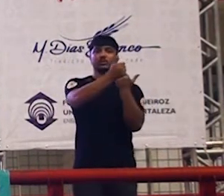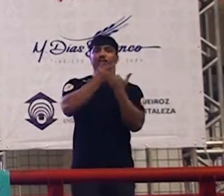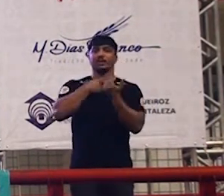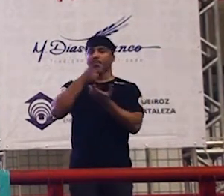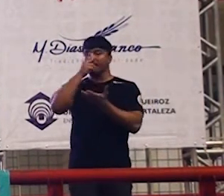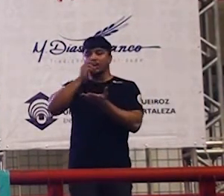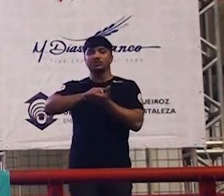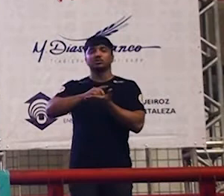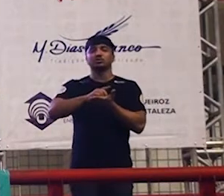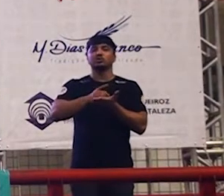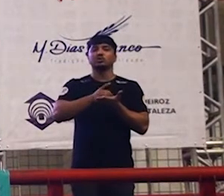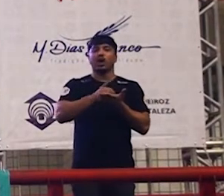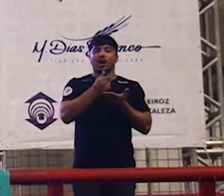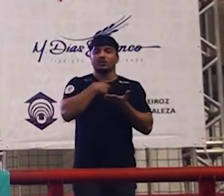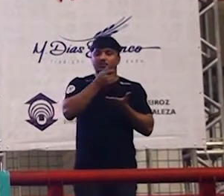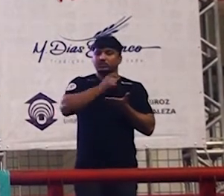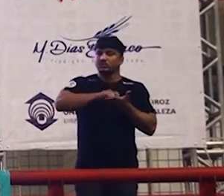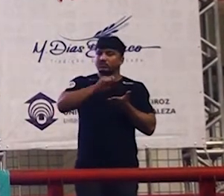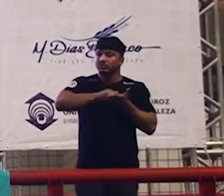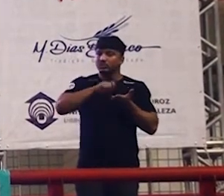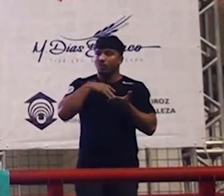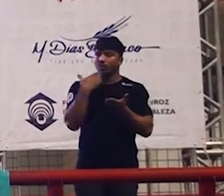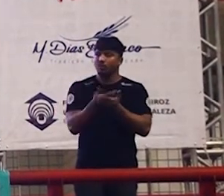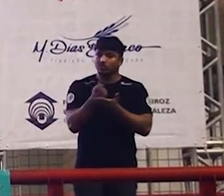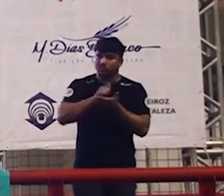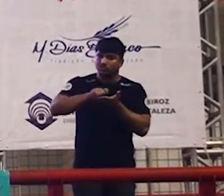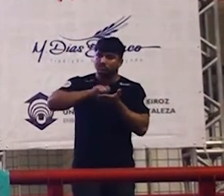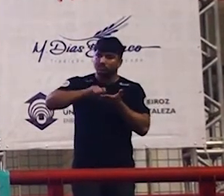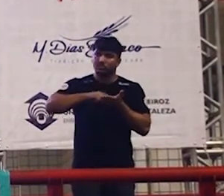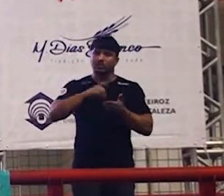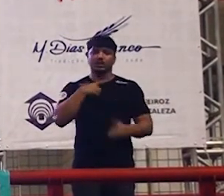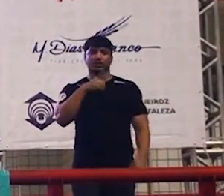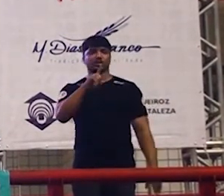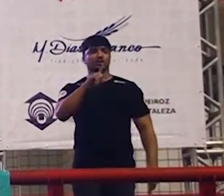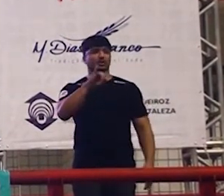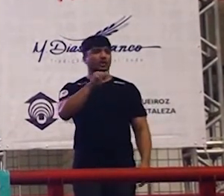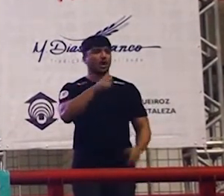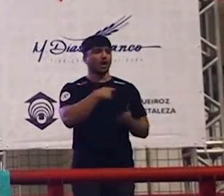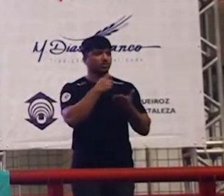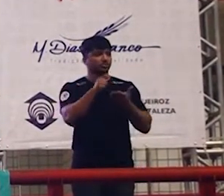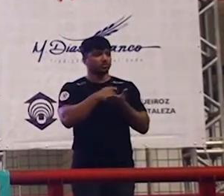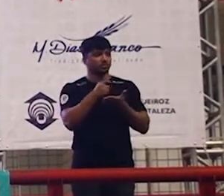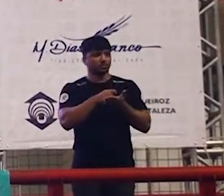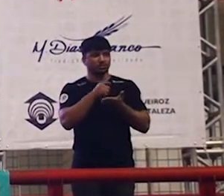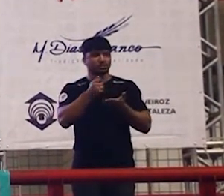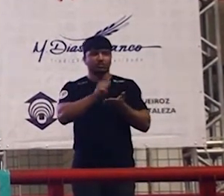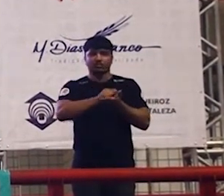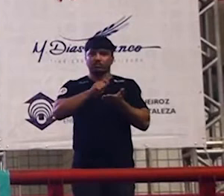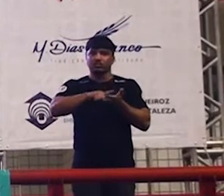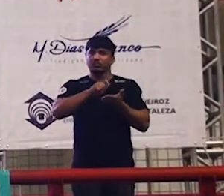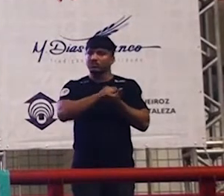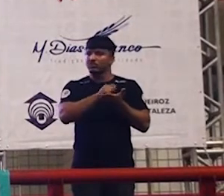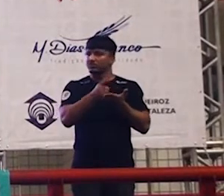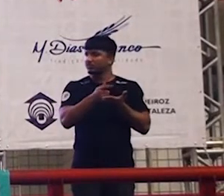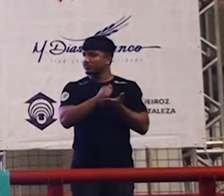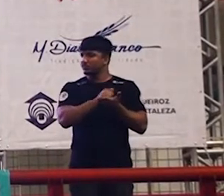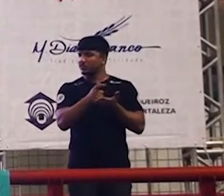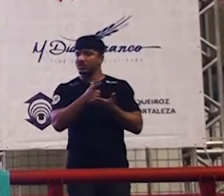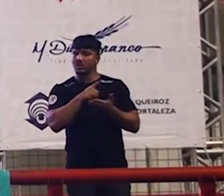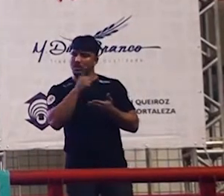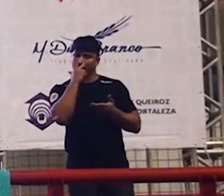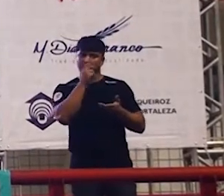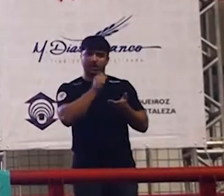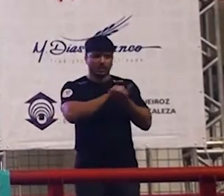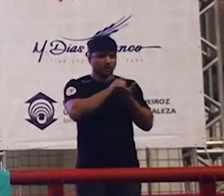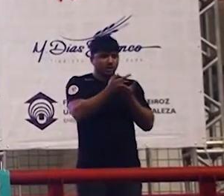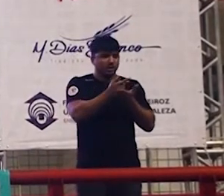íntimo. Eu nem sei se as meninas ainda hoje escrevem diário, mas no meu tempo era muito comum, as garotas terem aquela